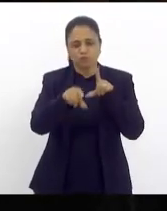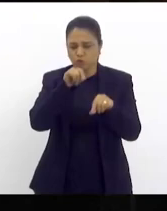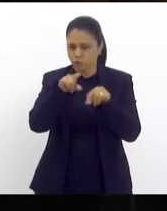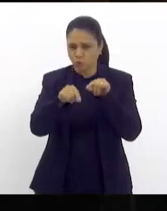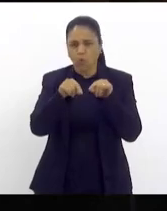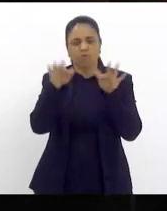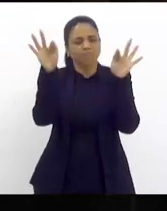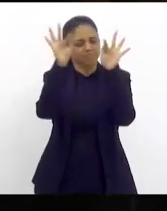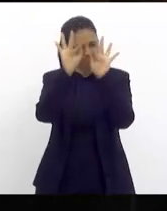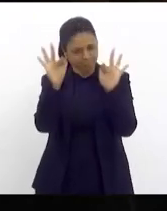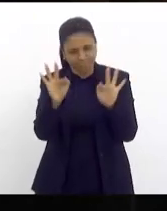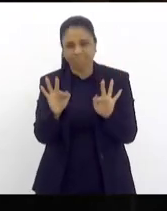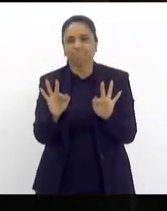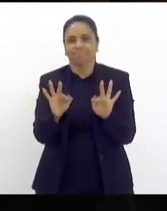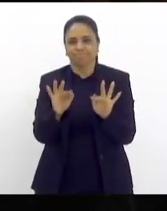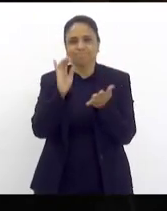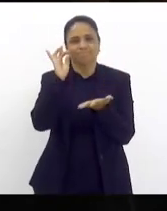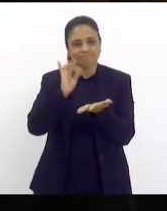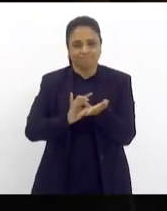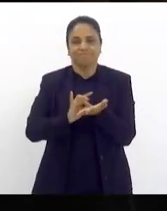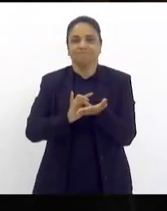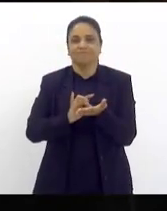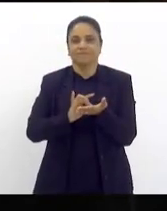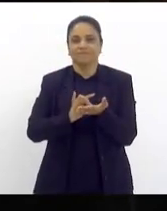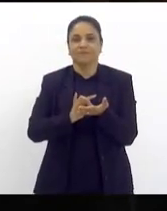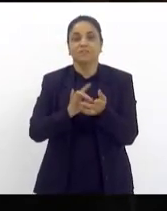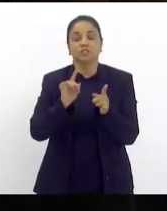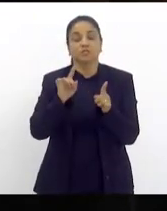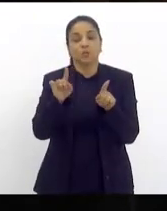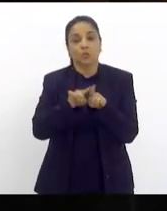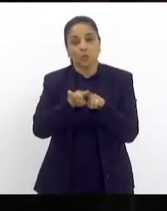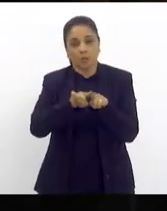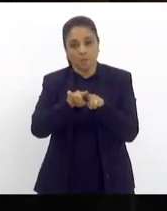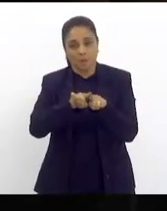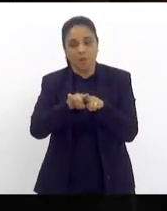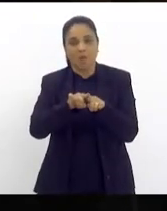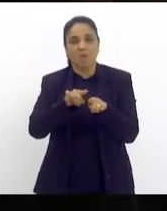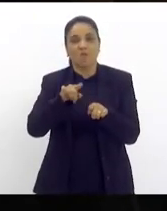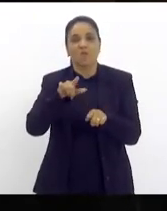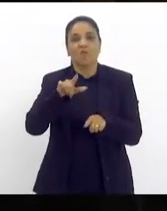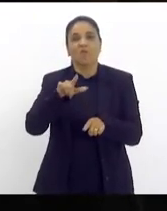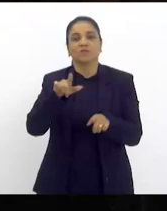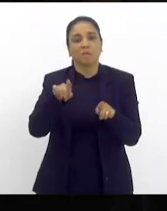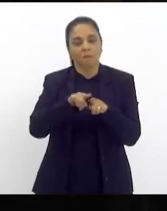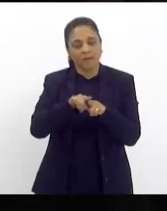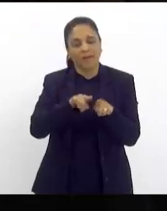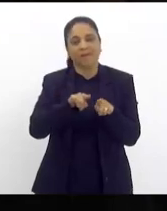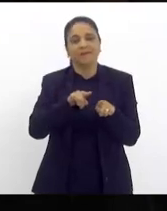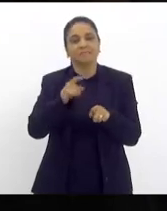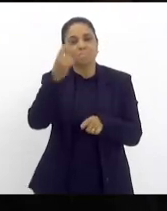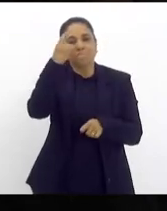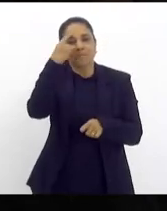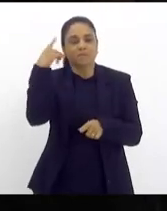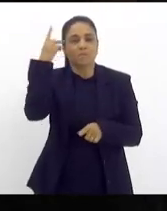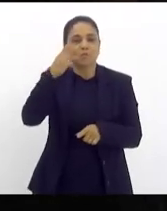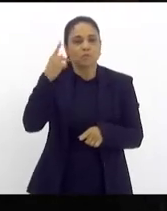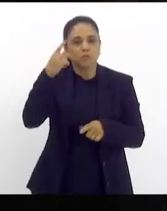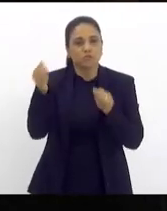que você e teu irmão Luciano Vieira pensam política juntos. E homenagear um cara como o